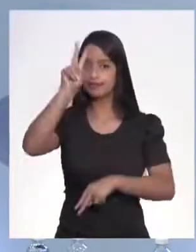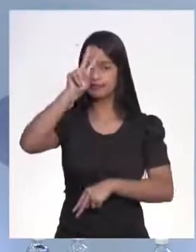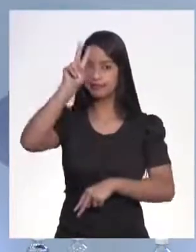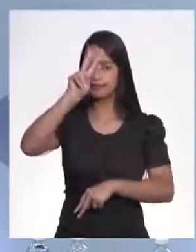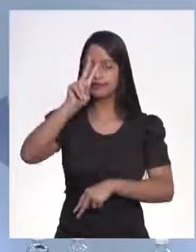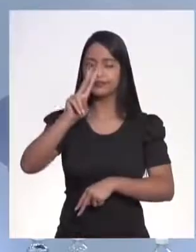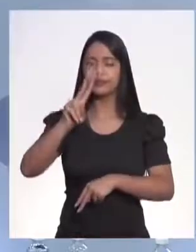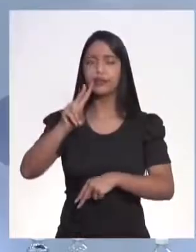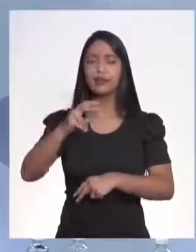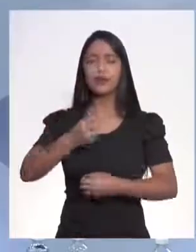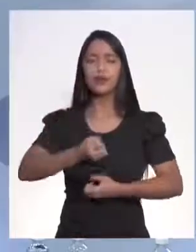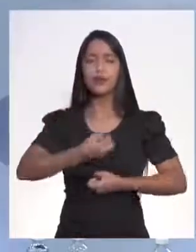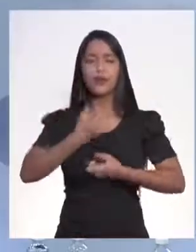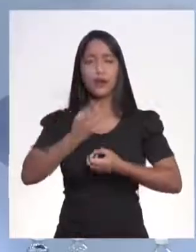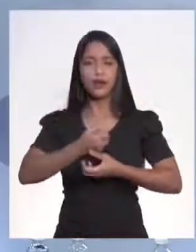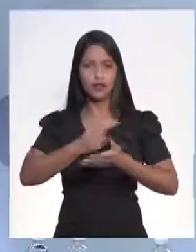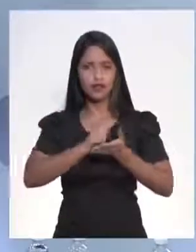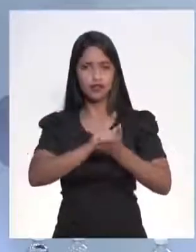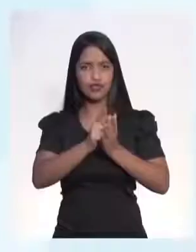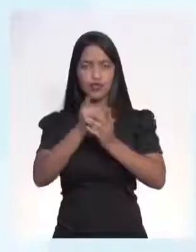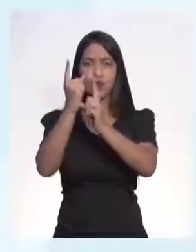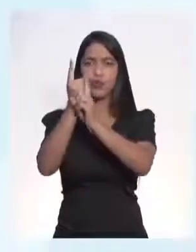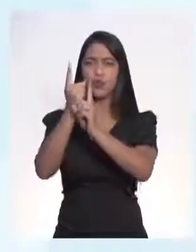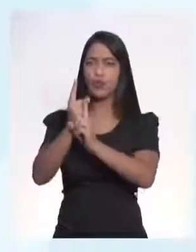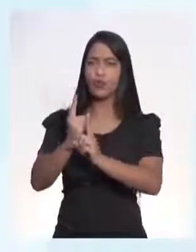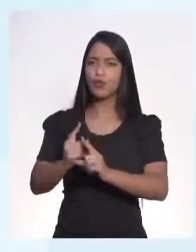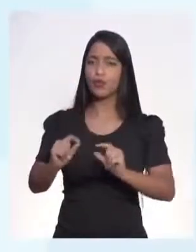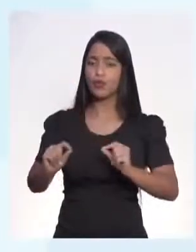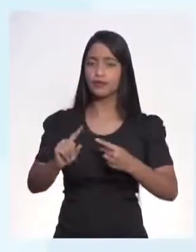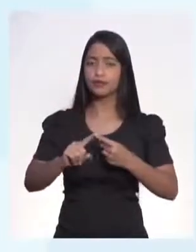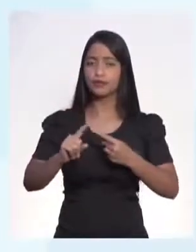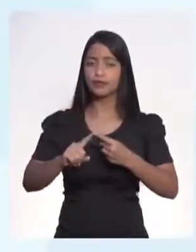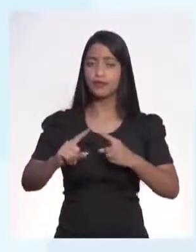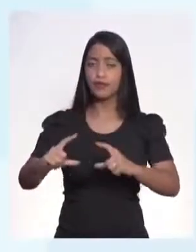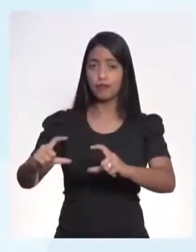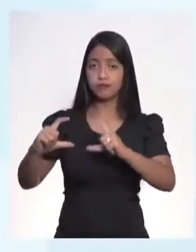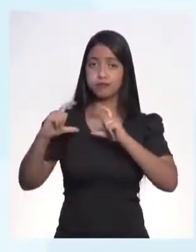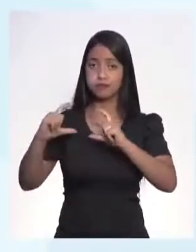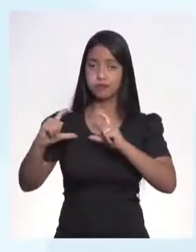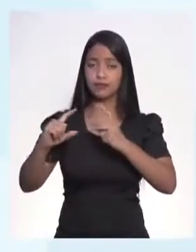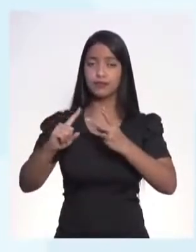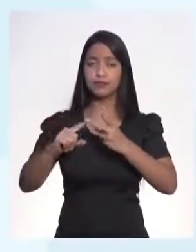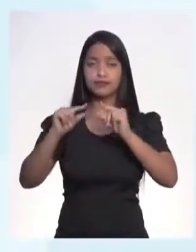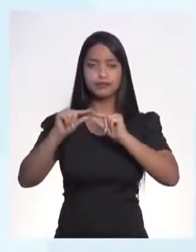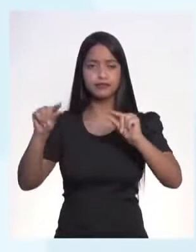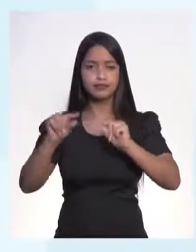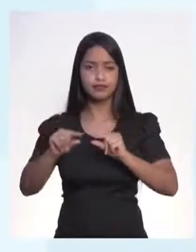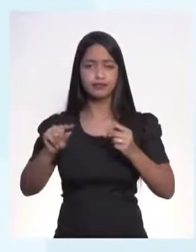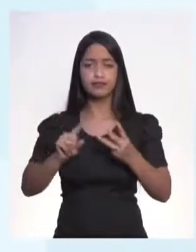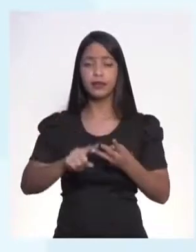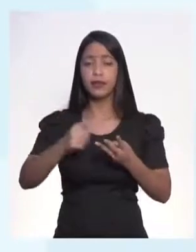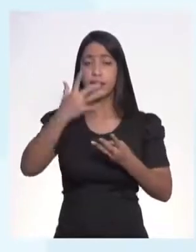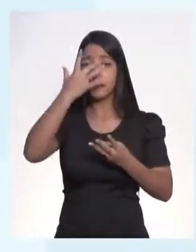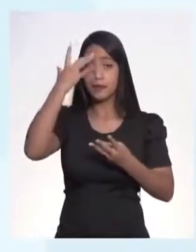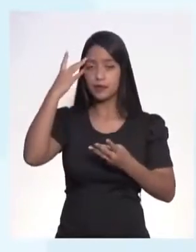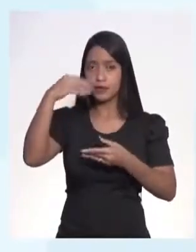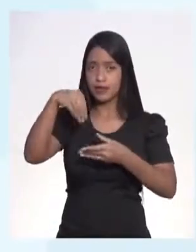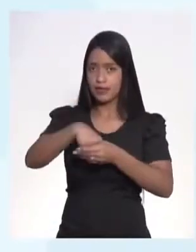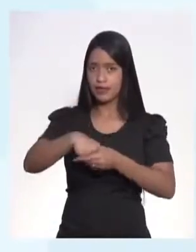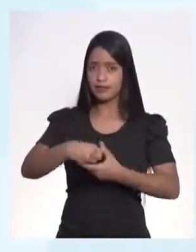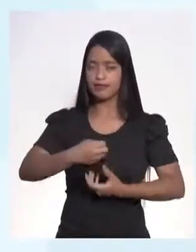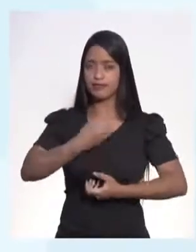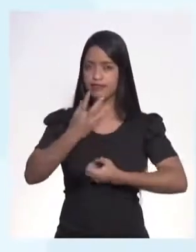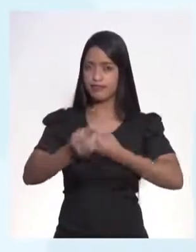que a gente encontra no gênero poema estrofe e versos o eu lírico Eu já falei isso ontem